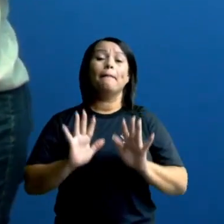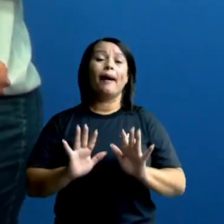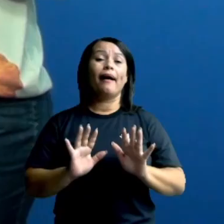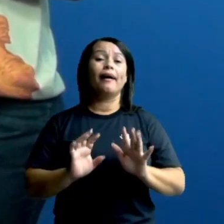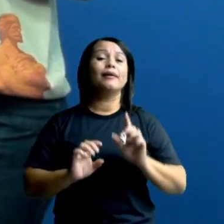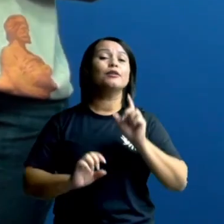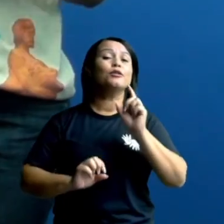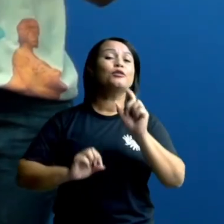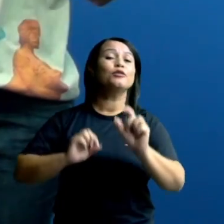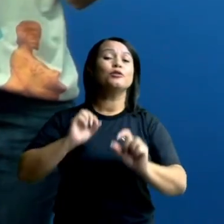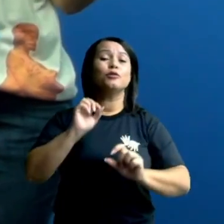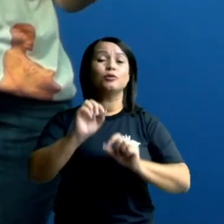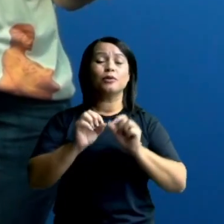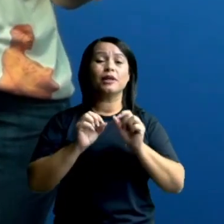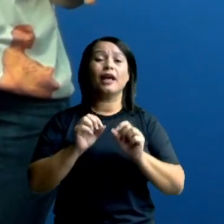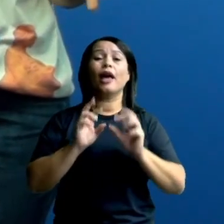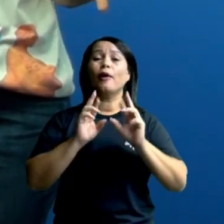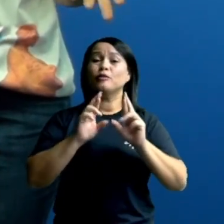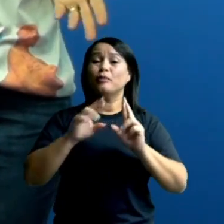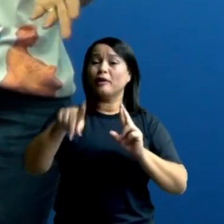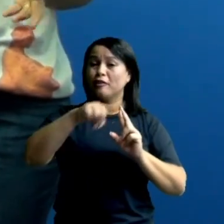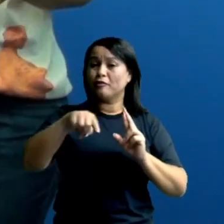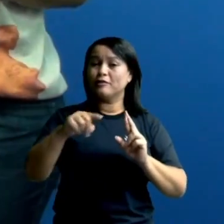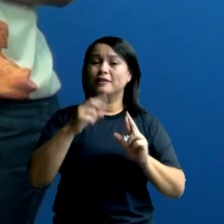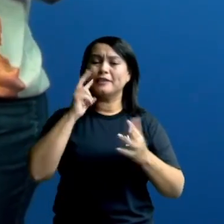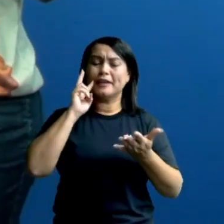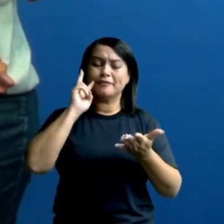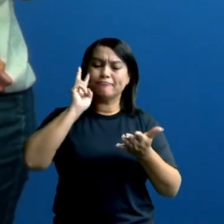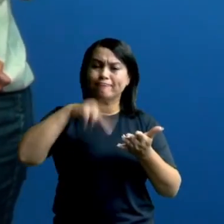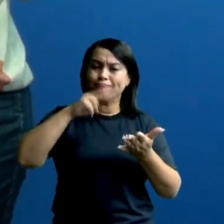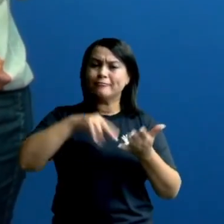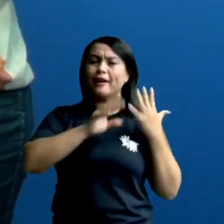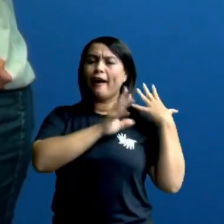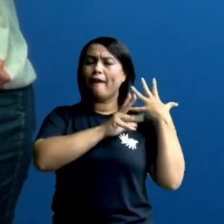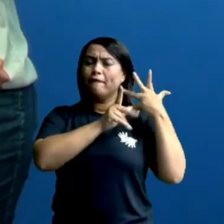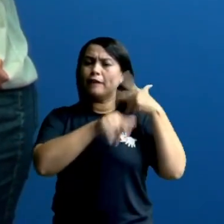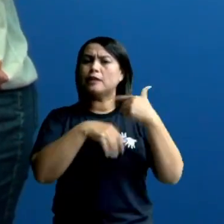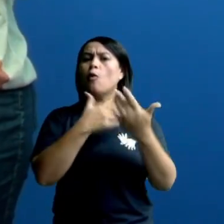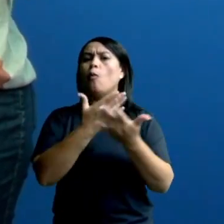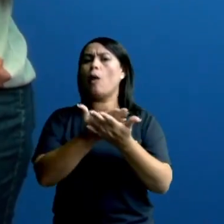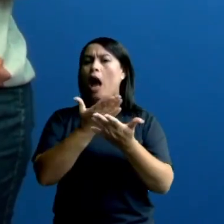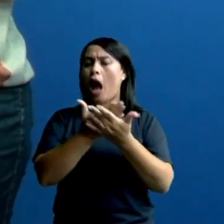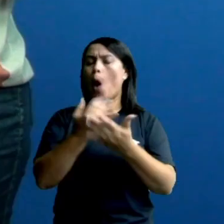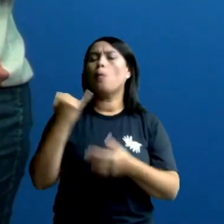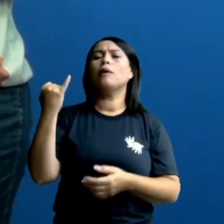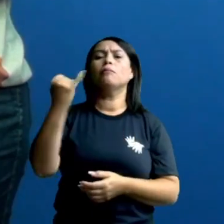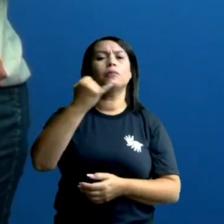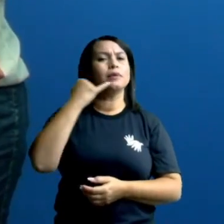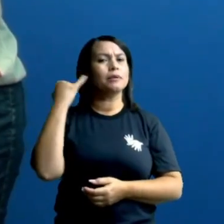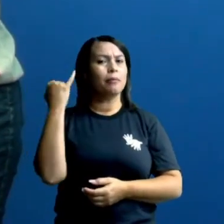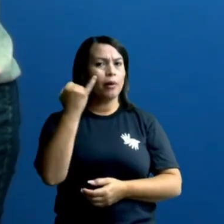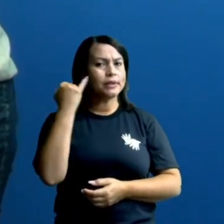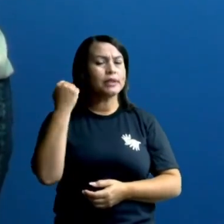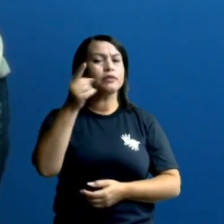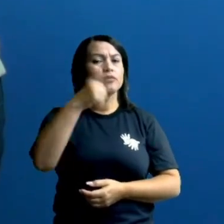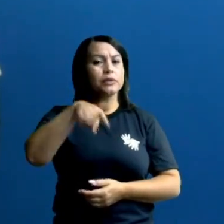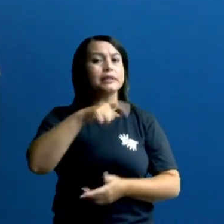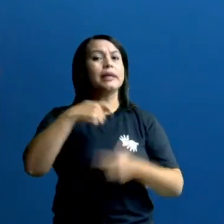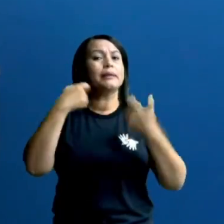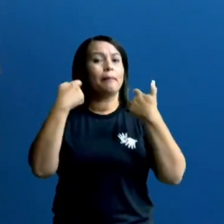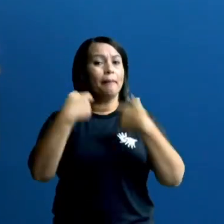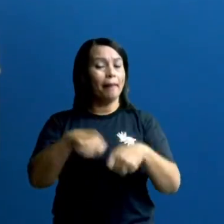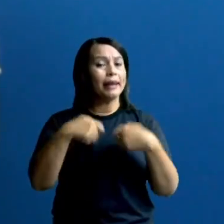Mas espero que vocês revisem tudo. Essa aula é uma aula extremamente importante. Vocês